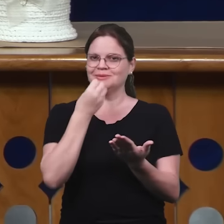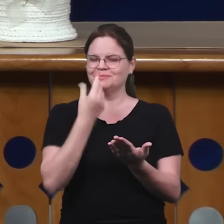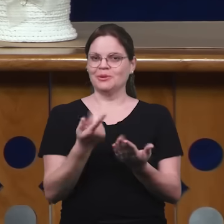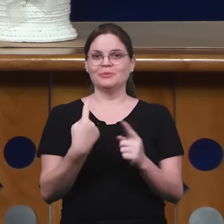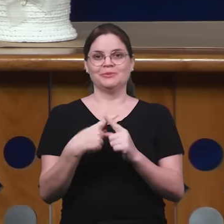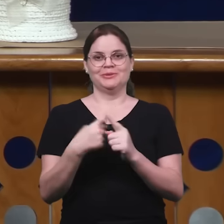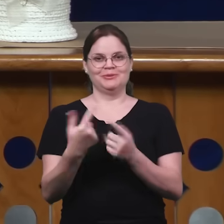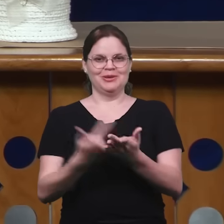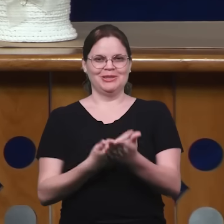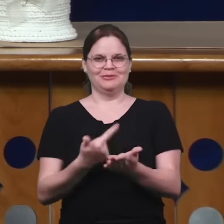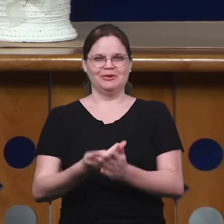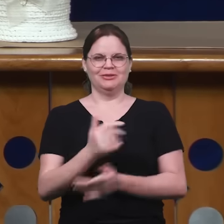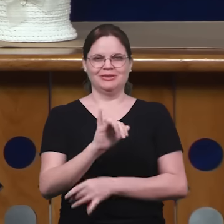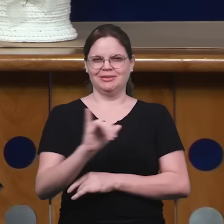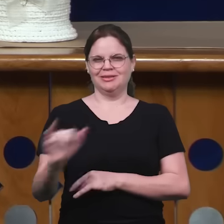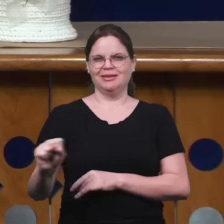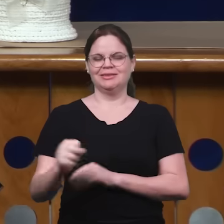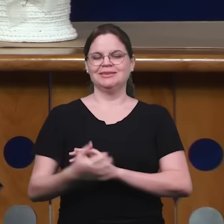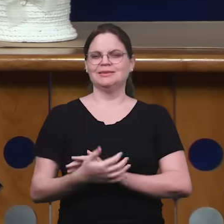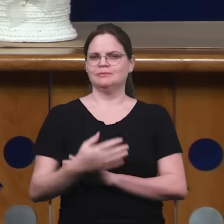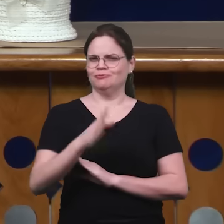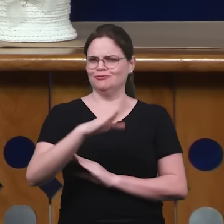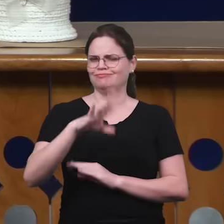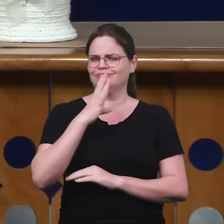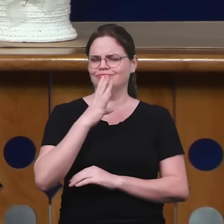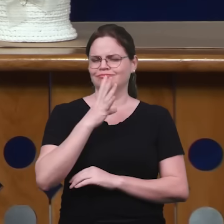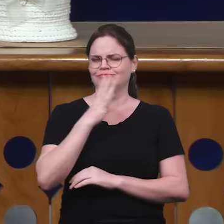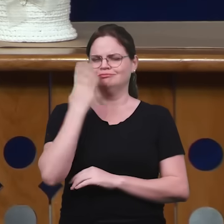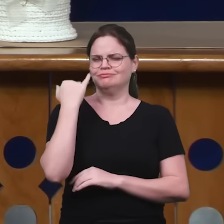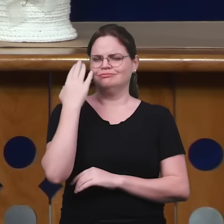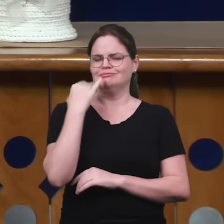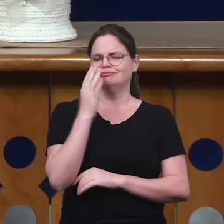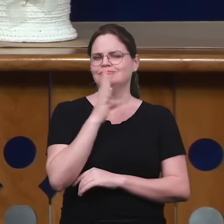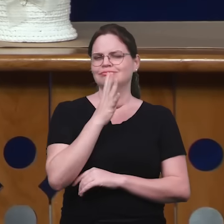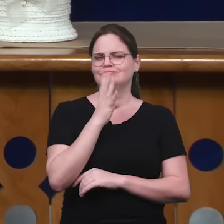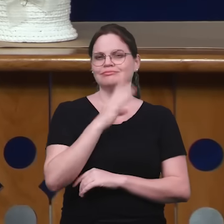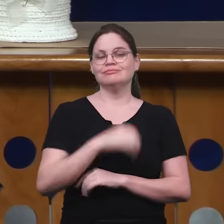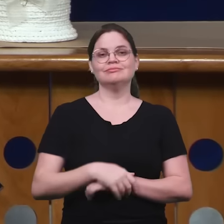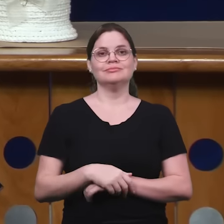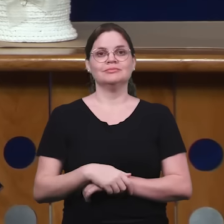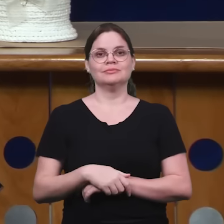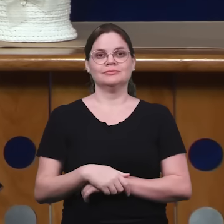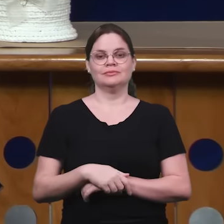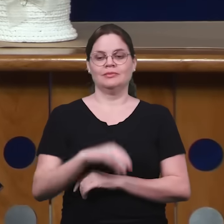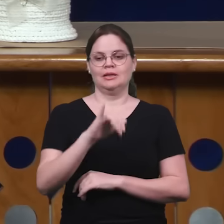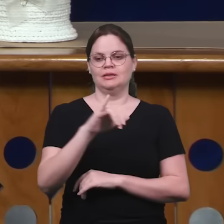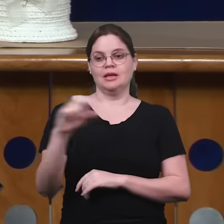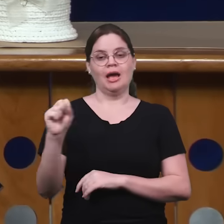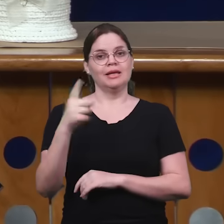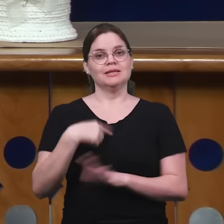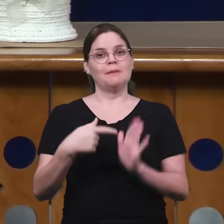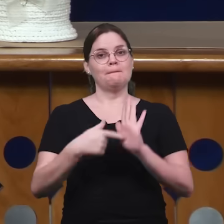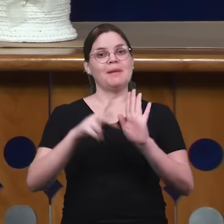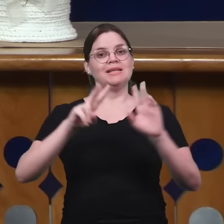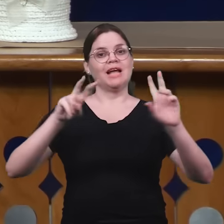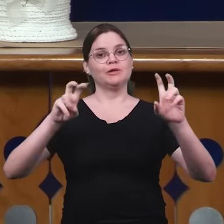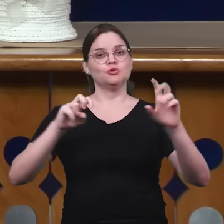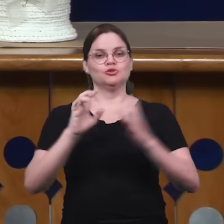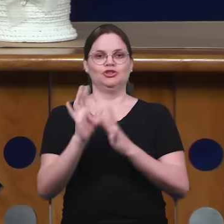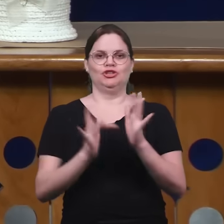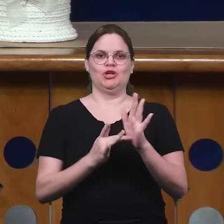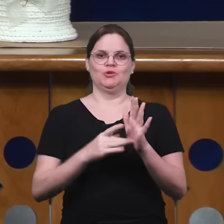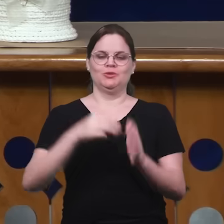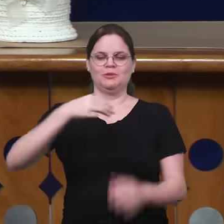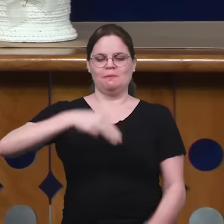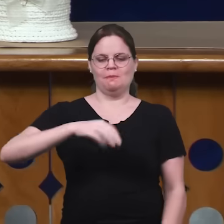profeta Isaías é muito conhecido, né? Chamado de profeta messiânico. E o